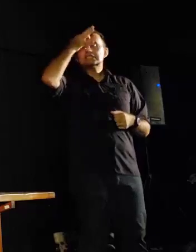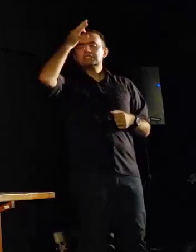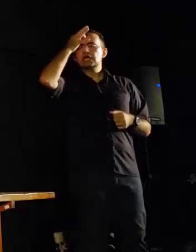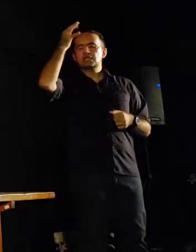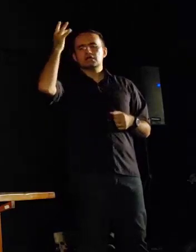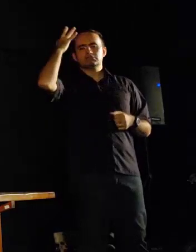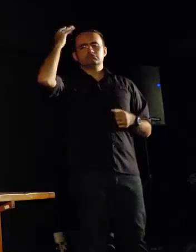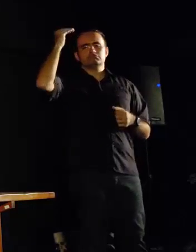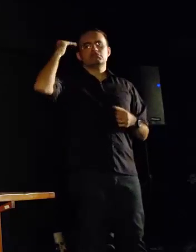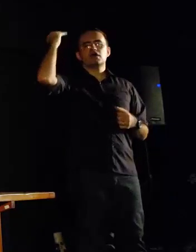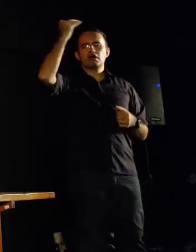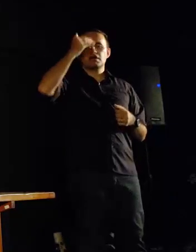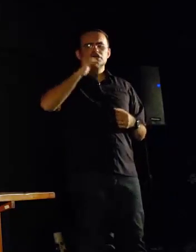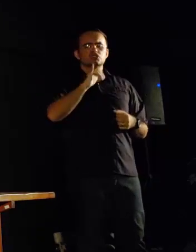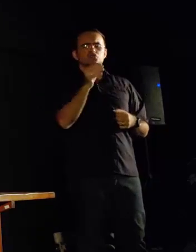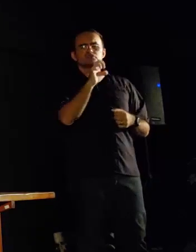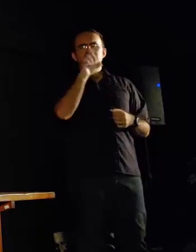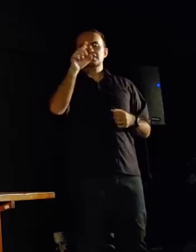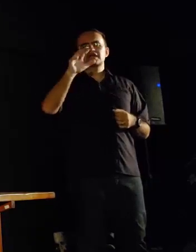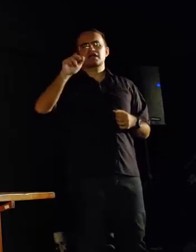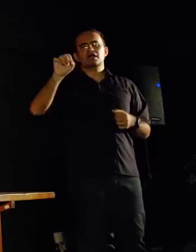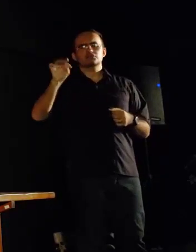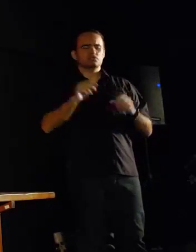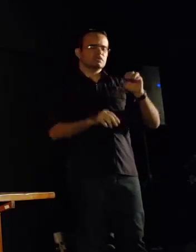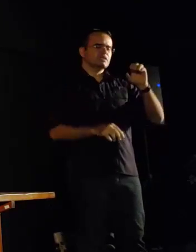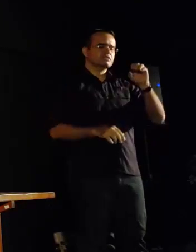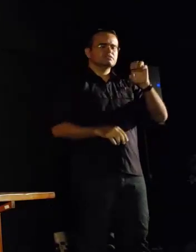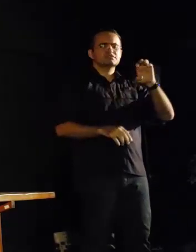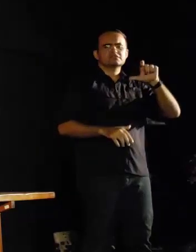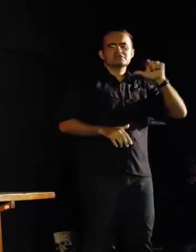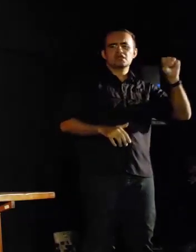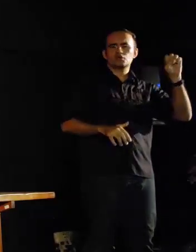de Castro, Celso Furtado, Sérgio Buarque de